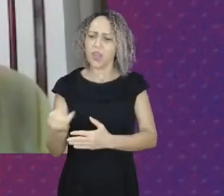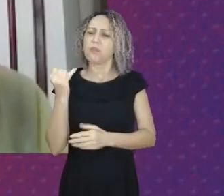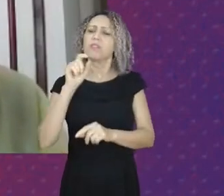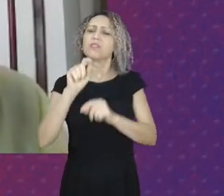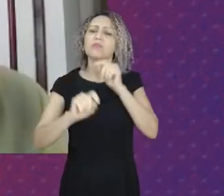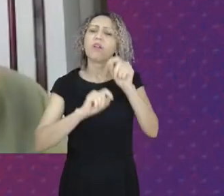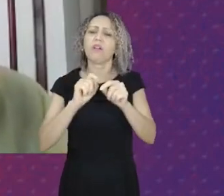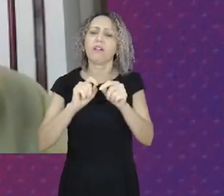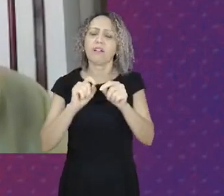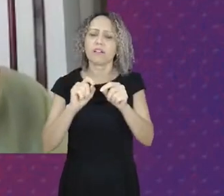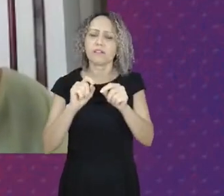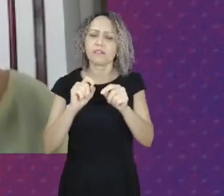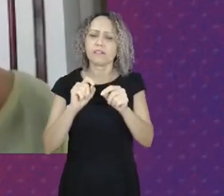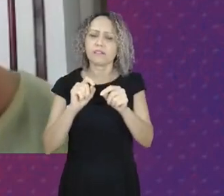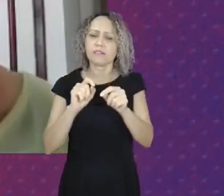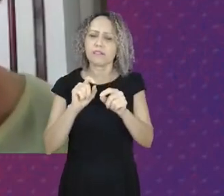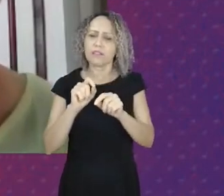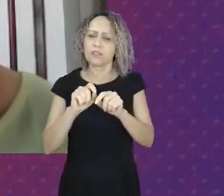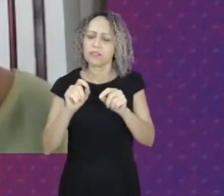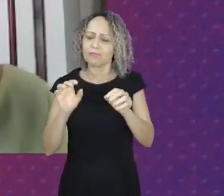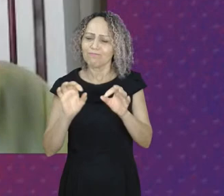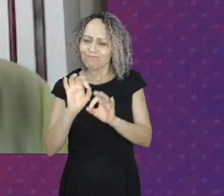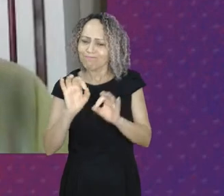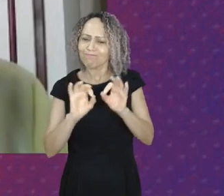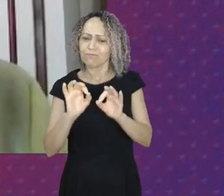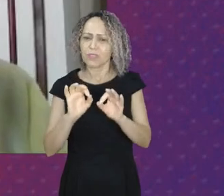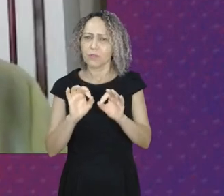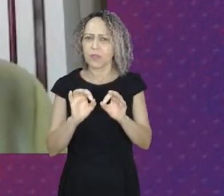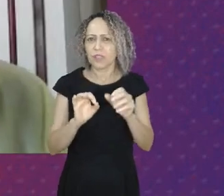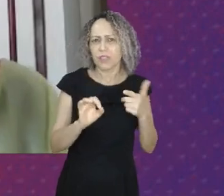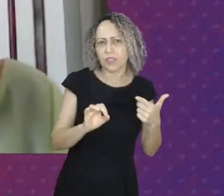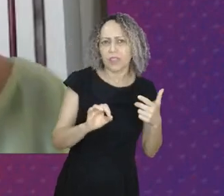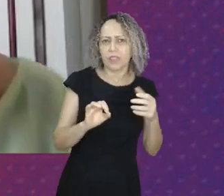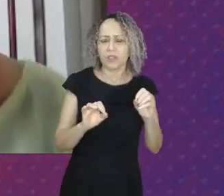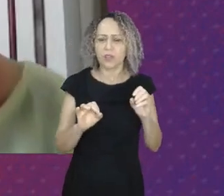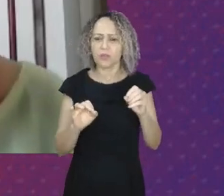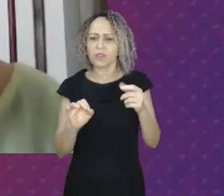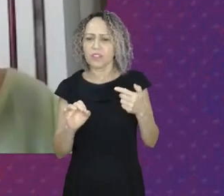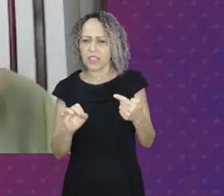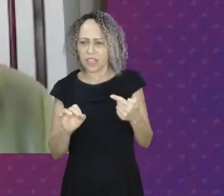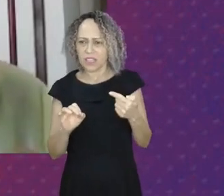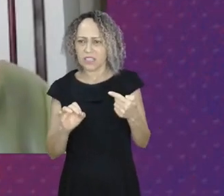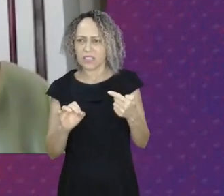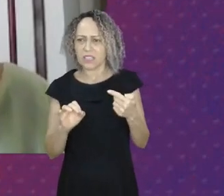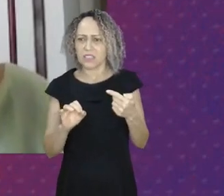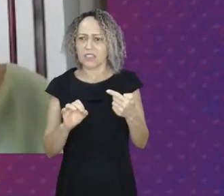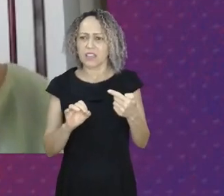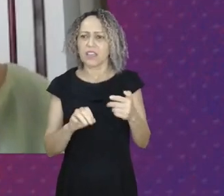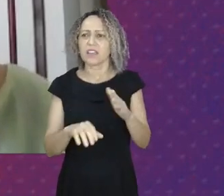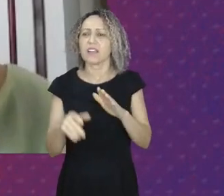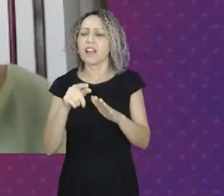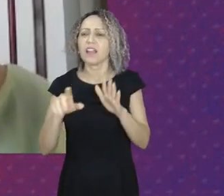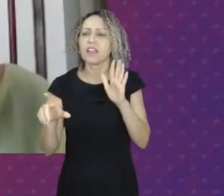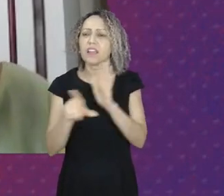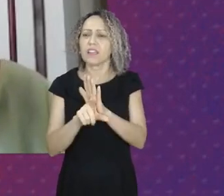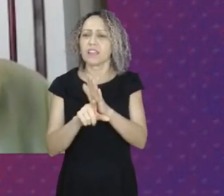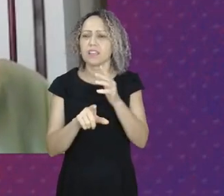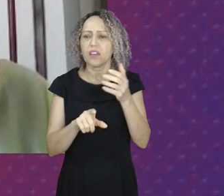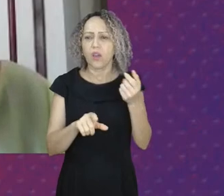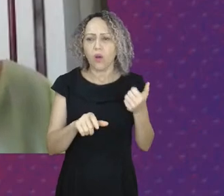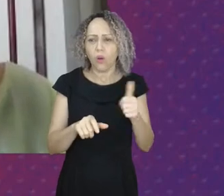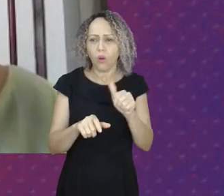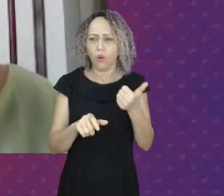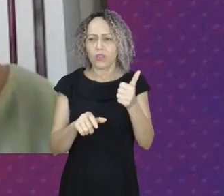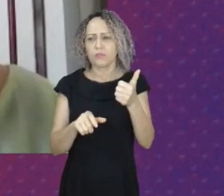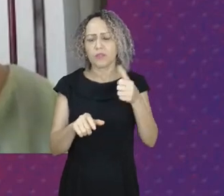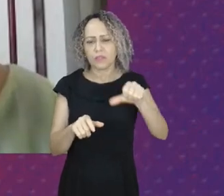porque, no seu aperfeiçoamento em 2007, na Lei 11.947, garantiu no artigo 14 que